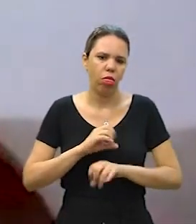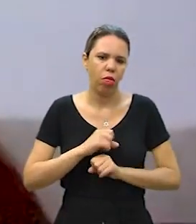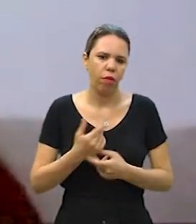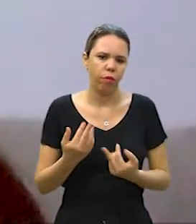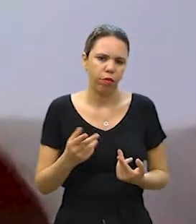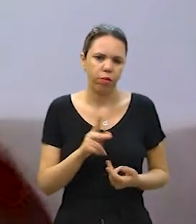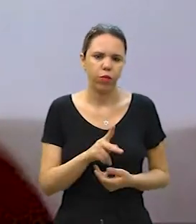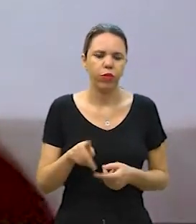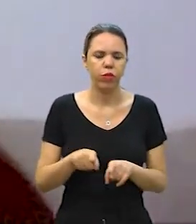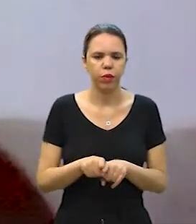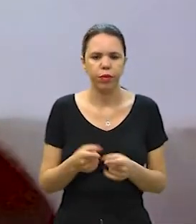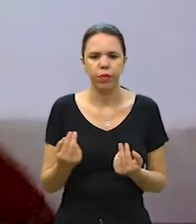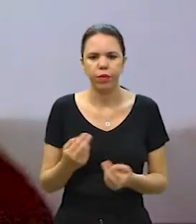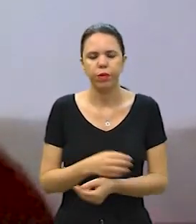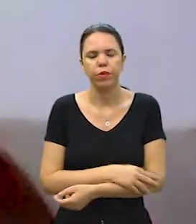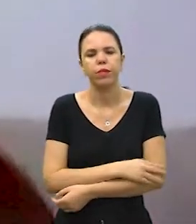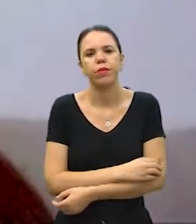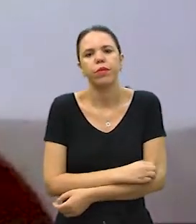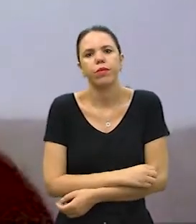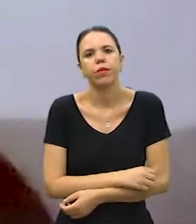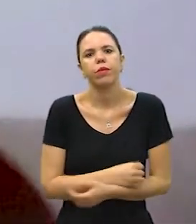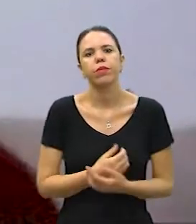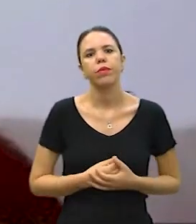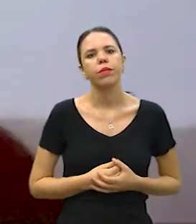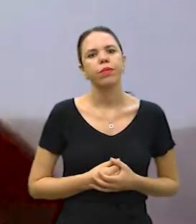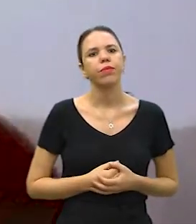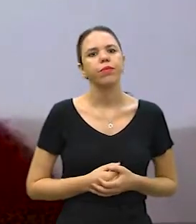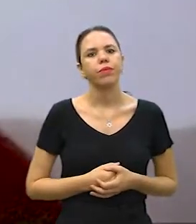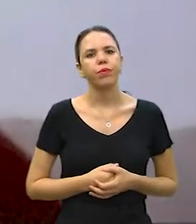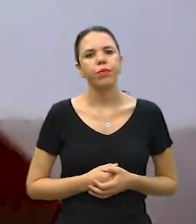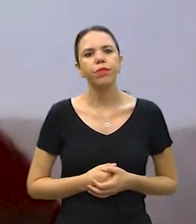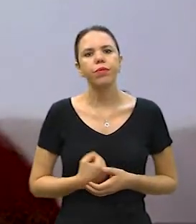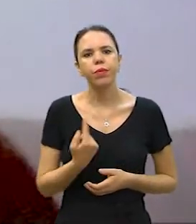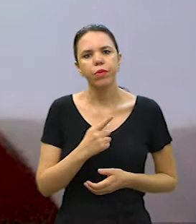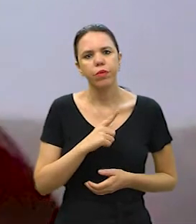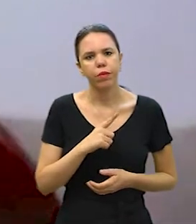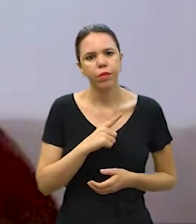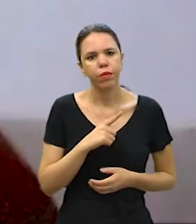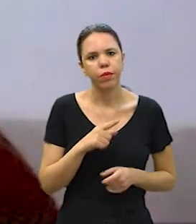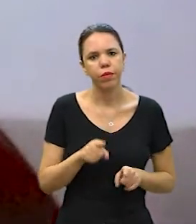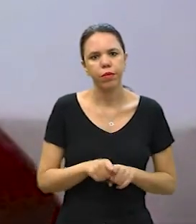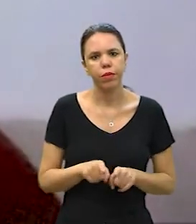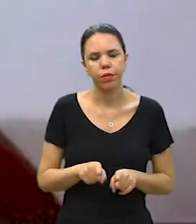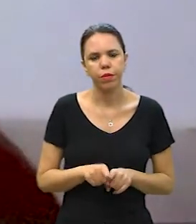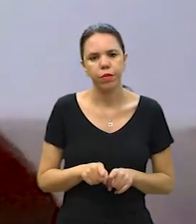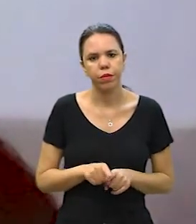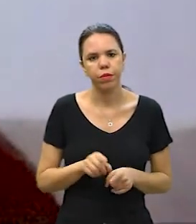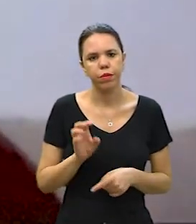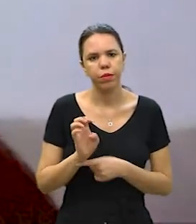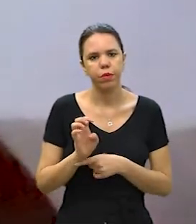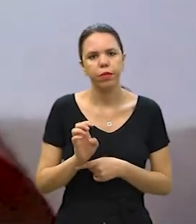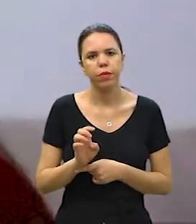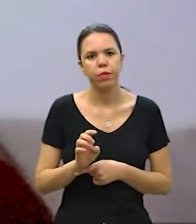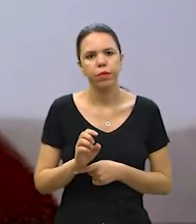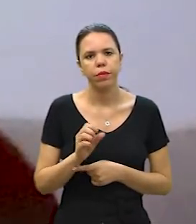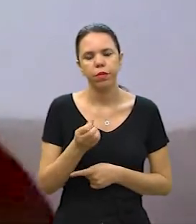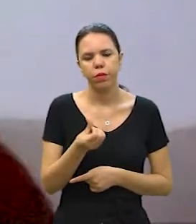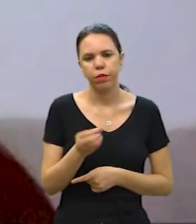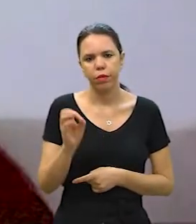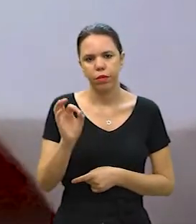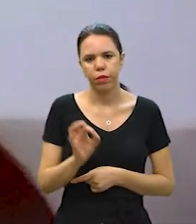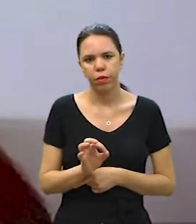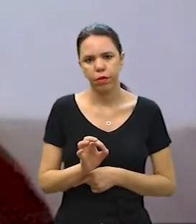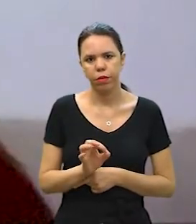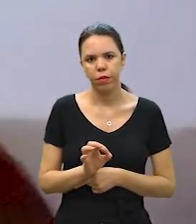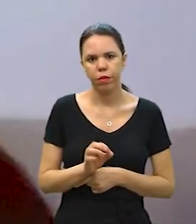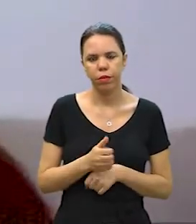tem professores e professoras também ficando doentes, né? E o que a gente tem também na rede estadual é que 60%